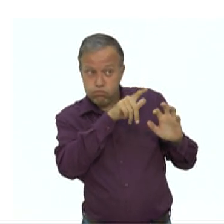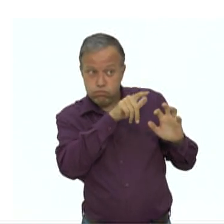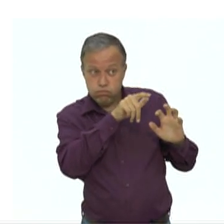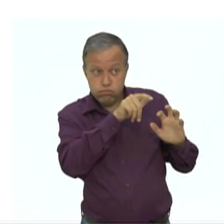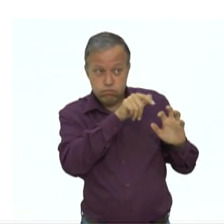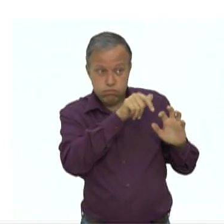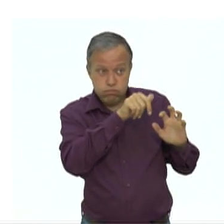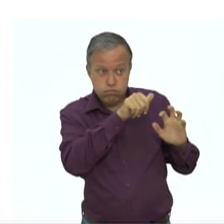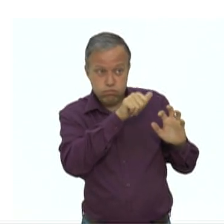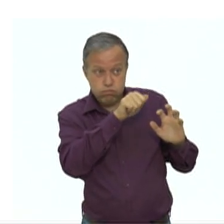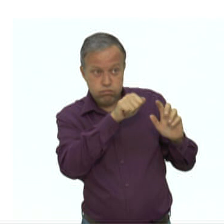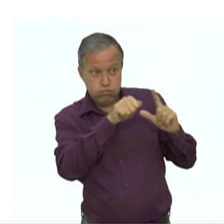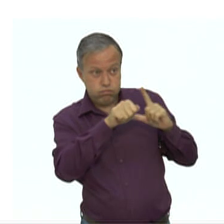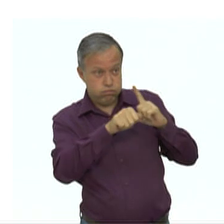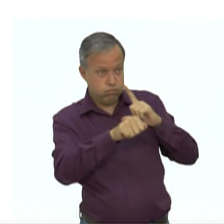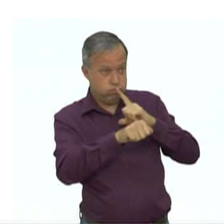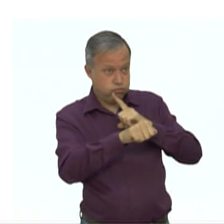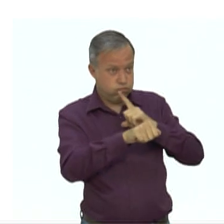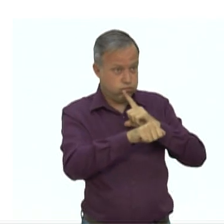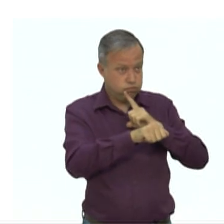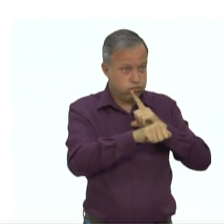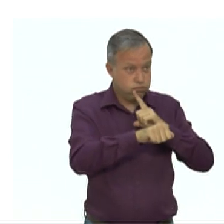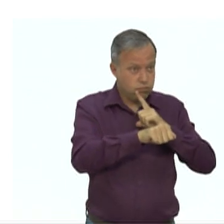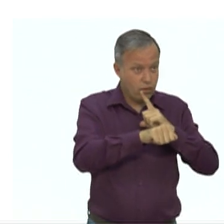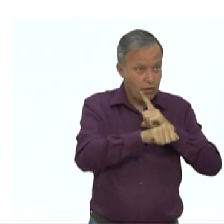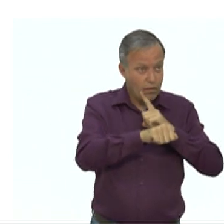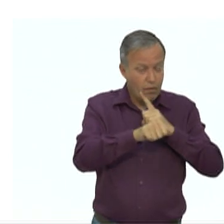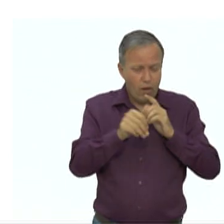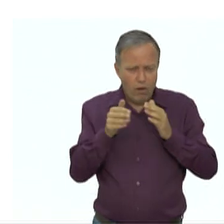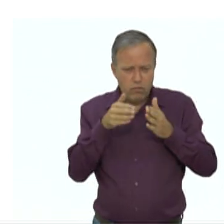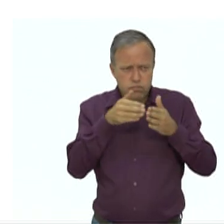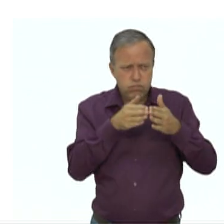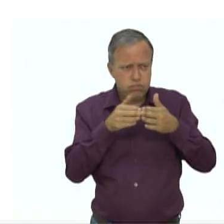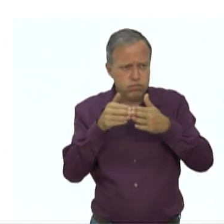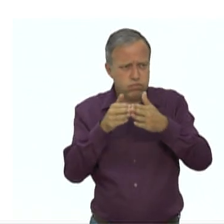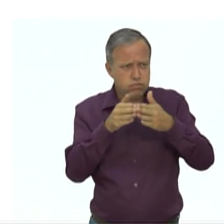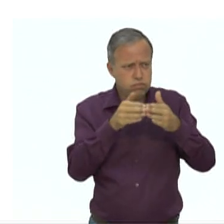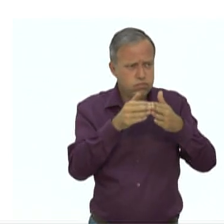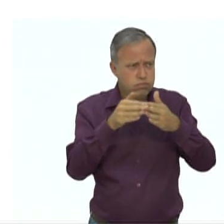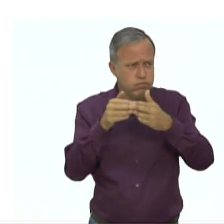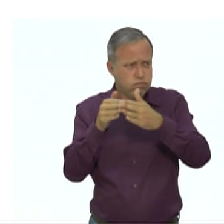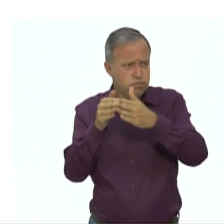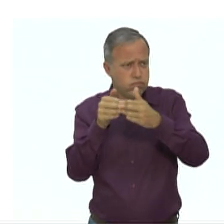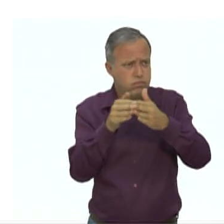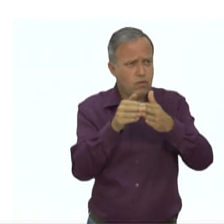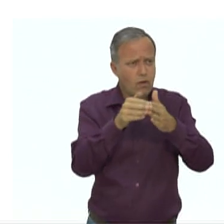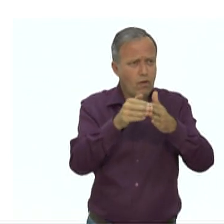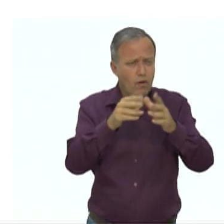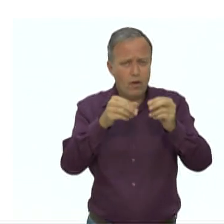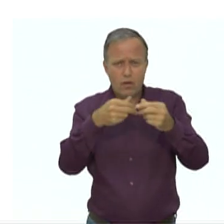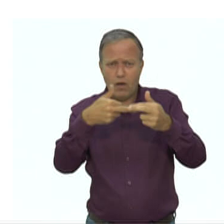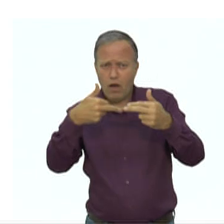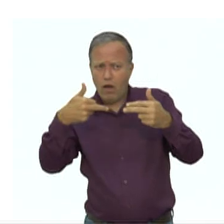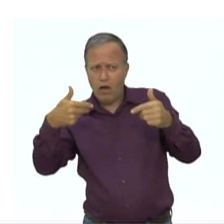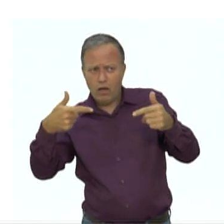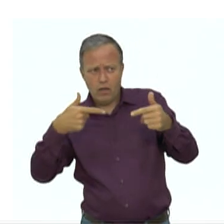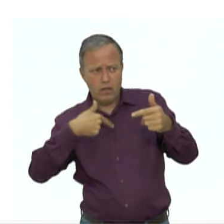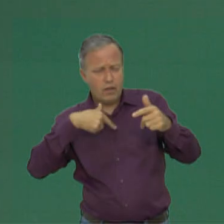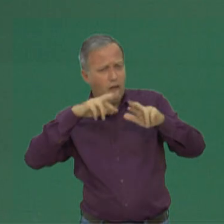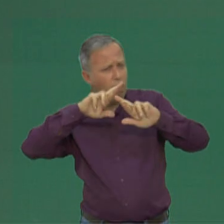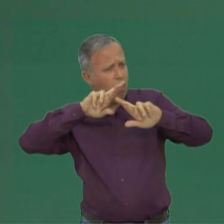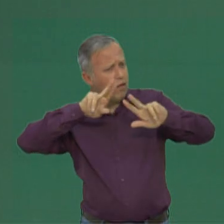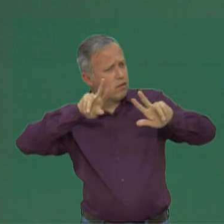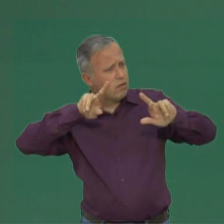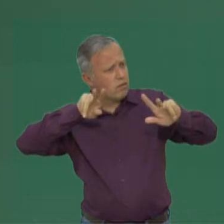lianas, e algum ninho desnudo saluda a los navegantes com la mano. Ou